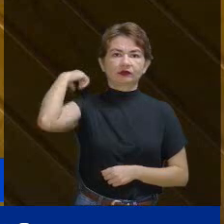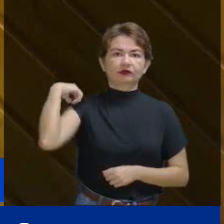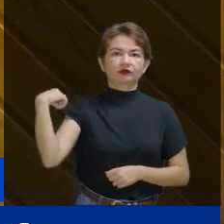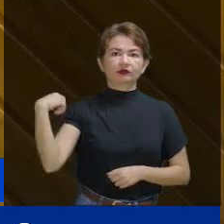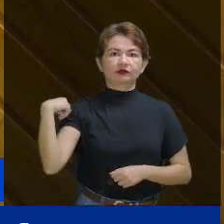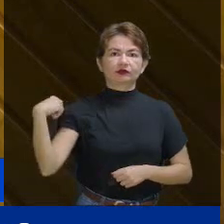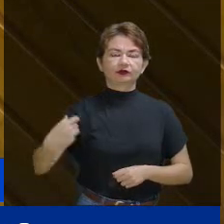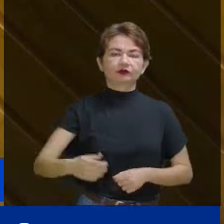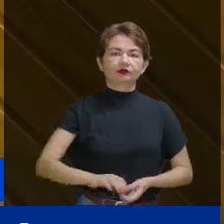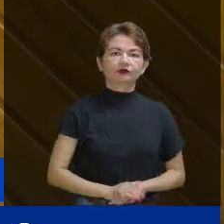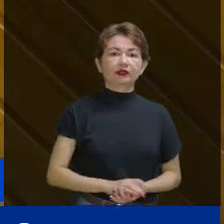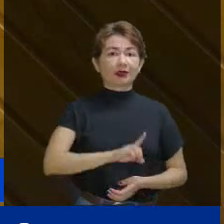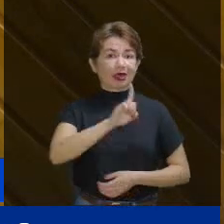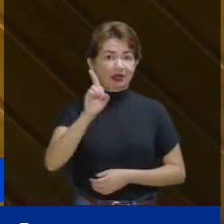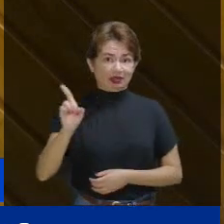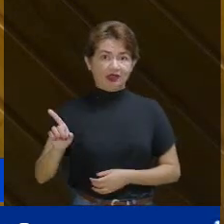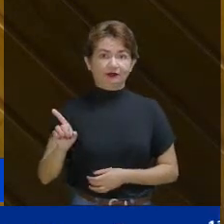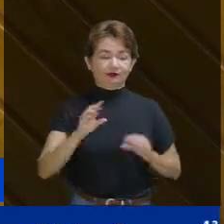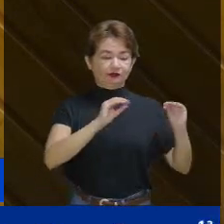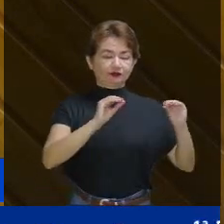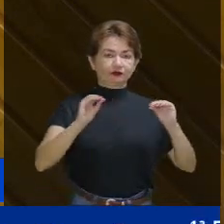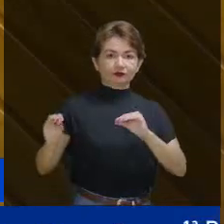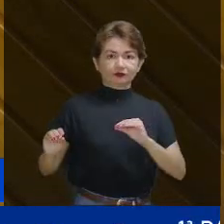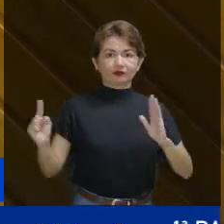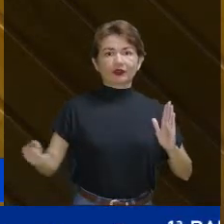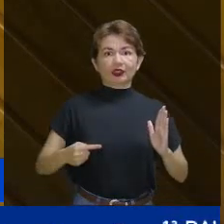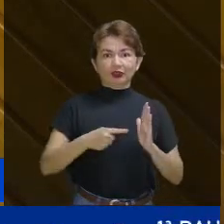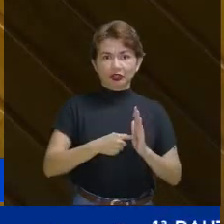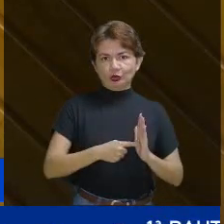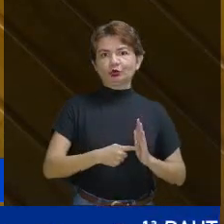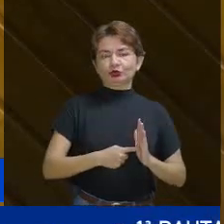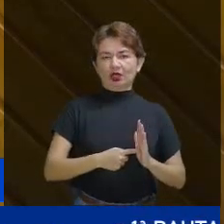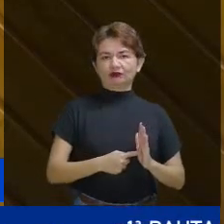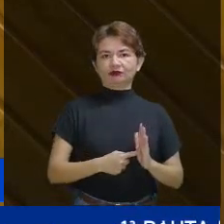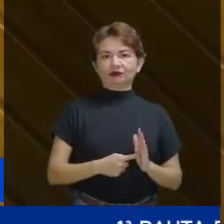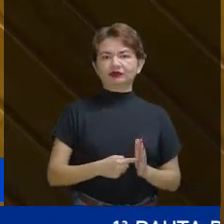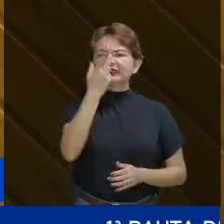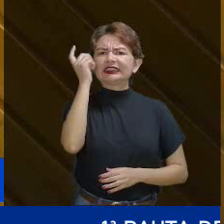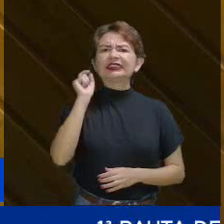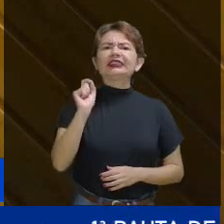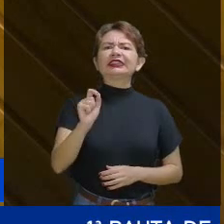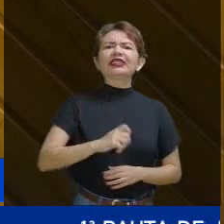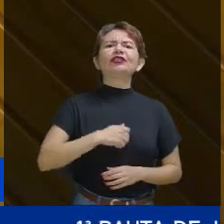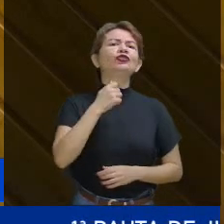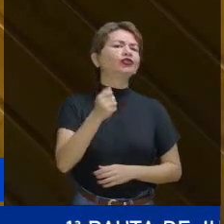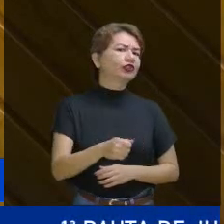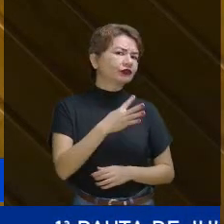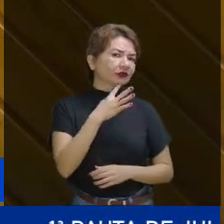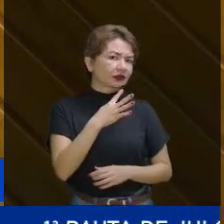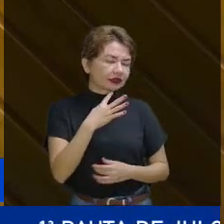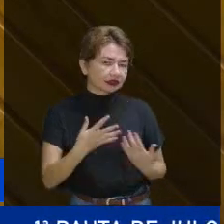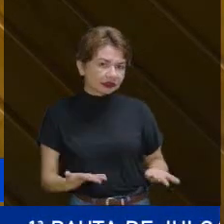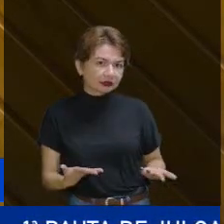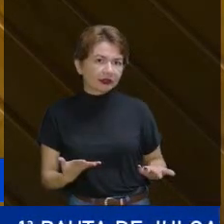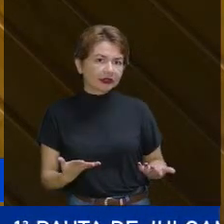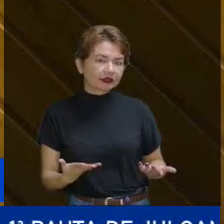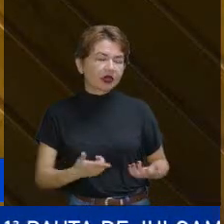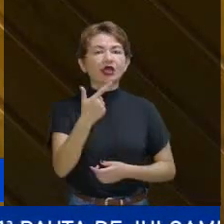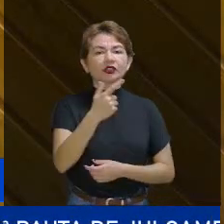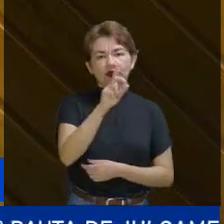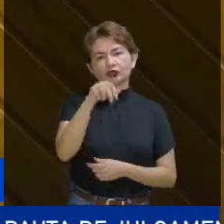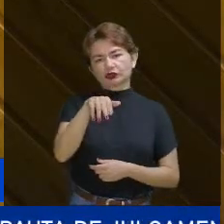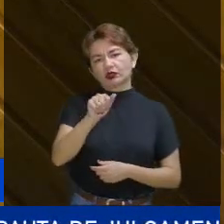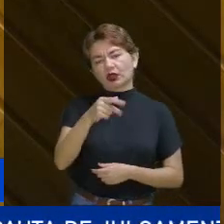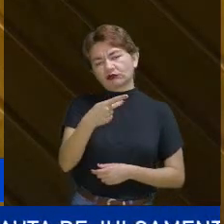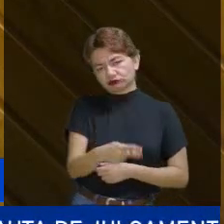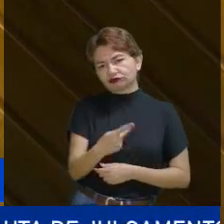o declínio de competência para lá, após uma denúncia eventualmente oferecida, quem será o magistrado do conhecimento? O magistrado da segunda